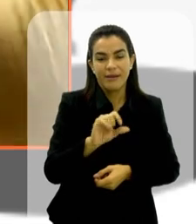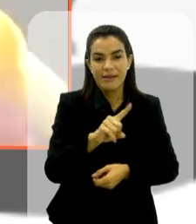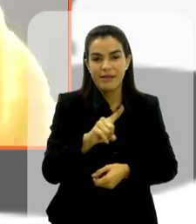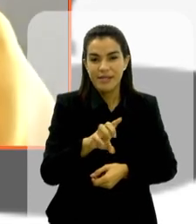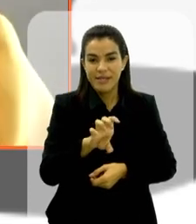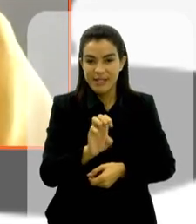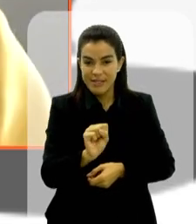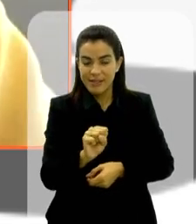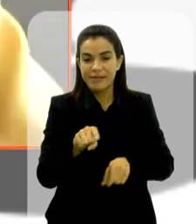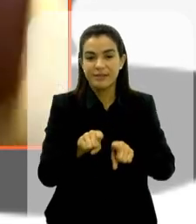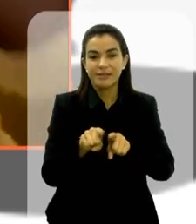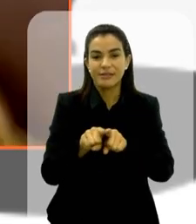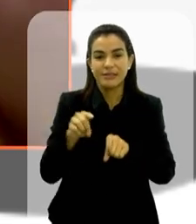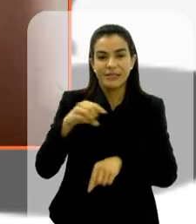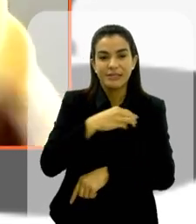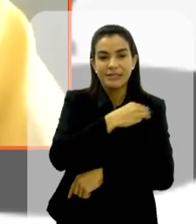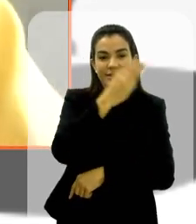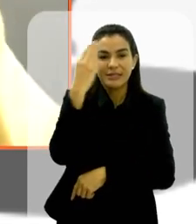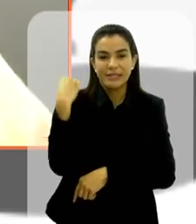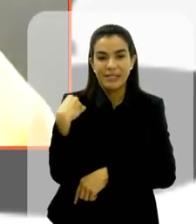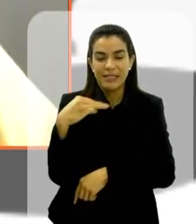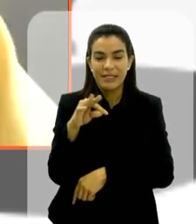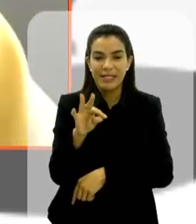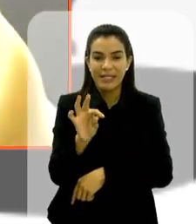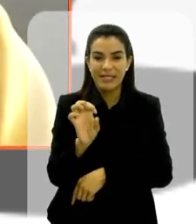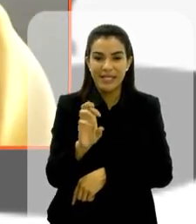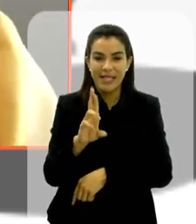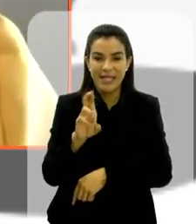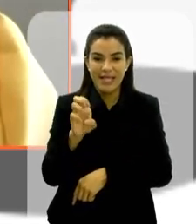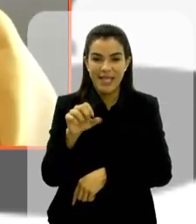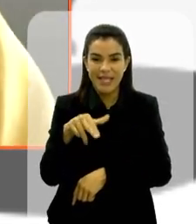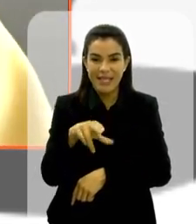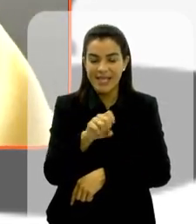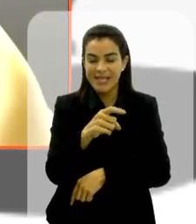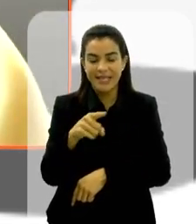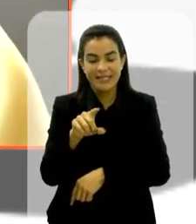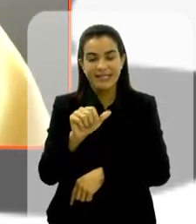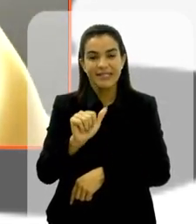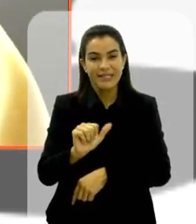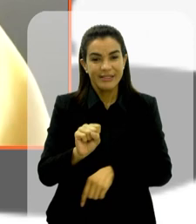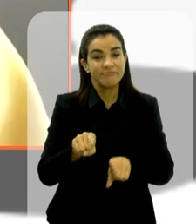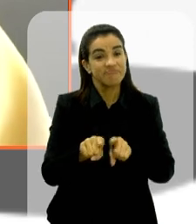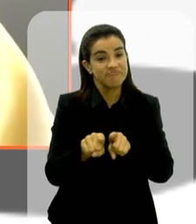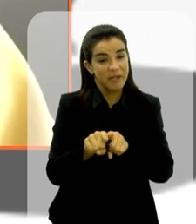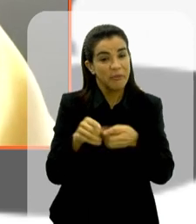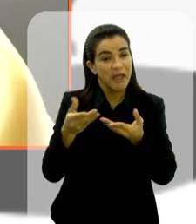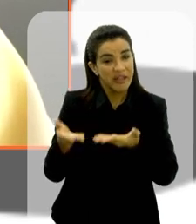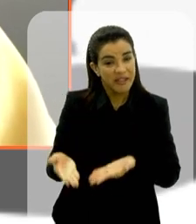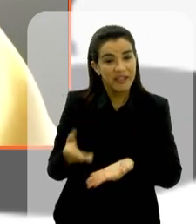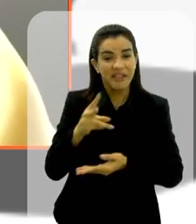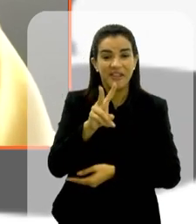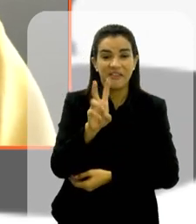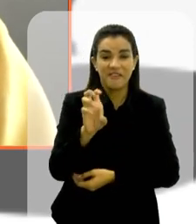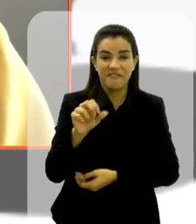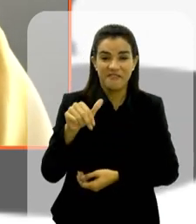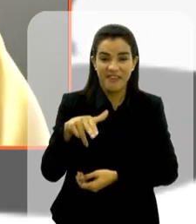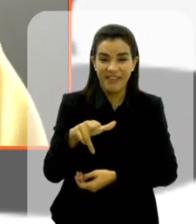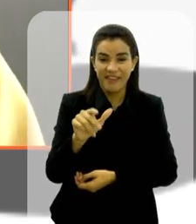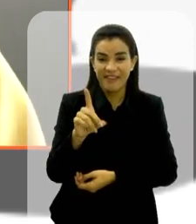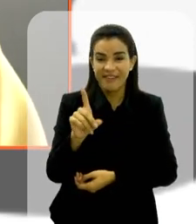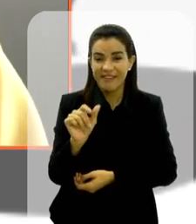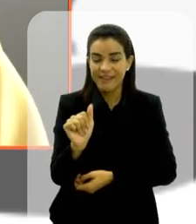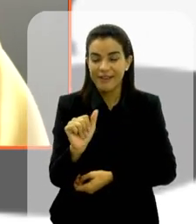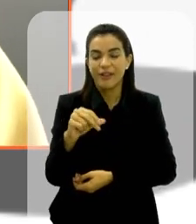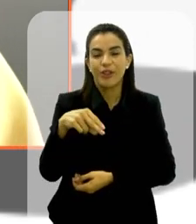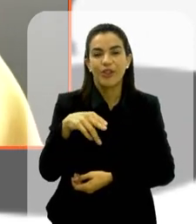Santa Teresa, e assim vai. E até aqui em Venda Nova do Imigrante também, que tem a Academia de Letras e Artes de